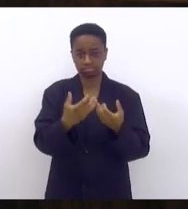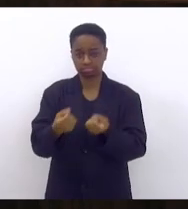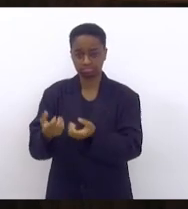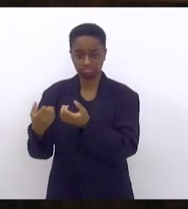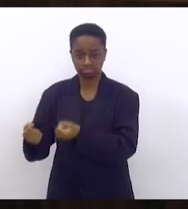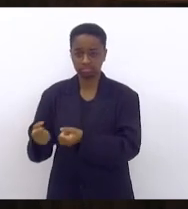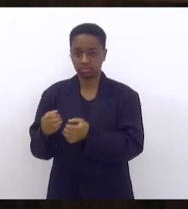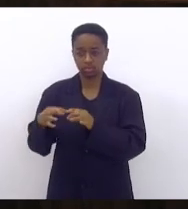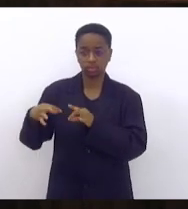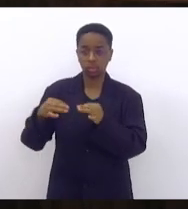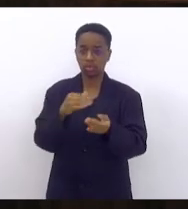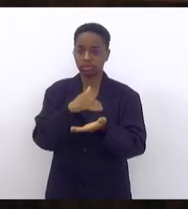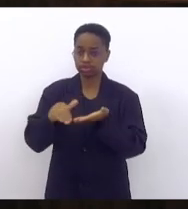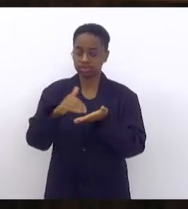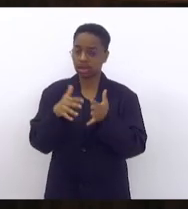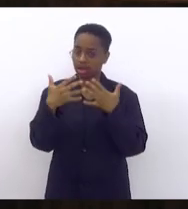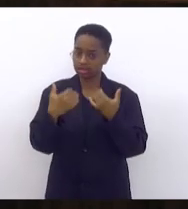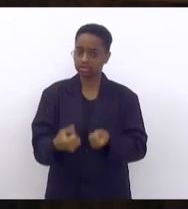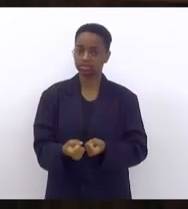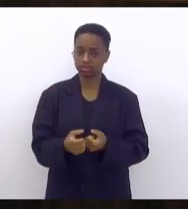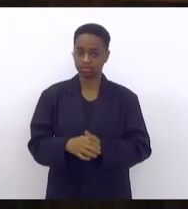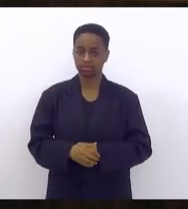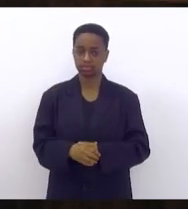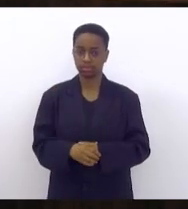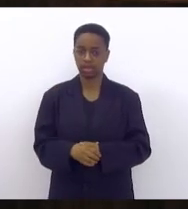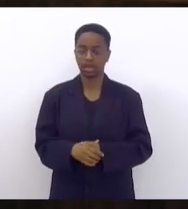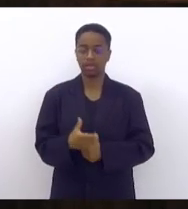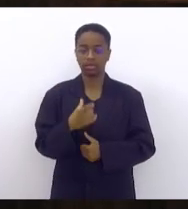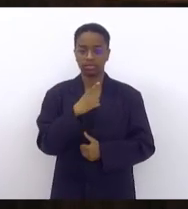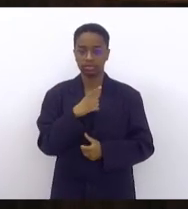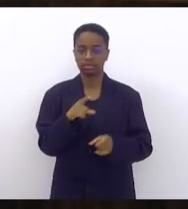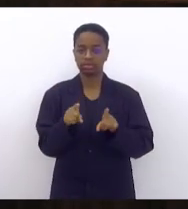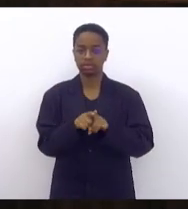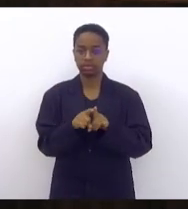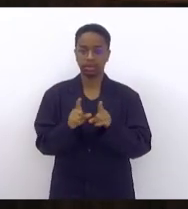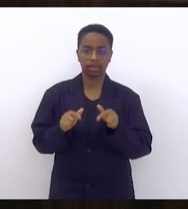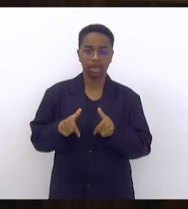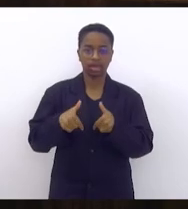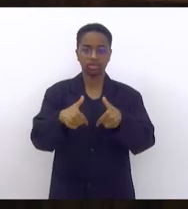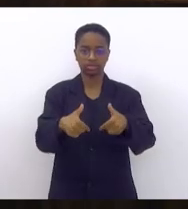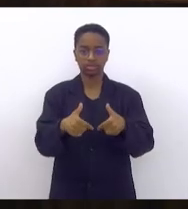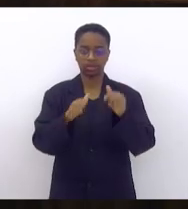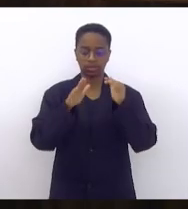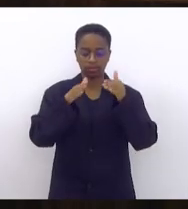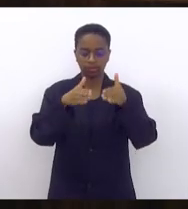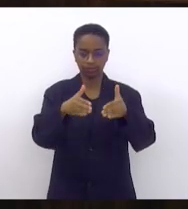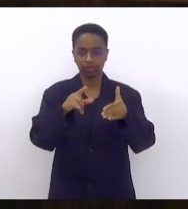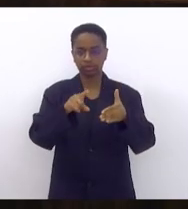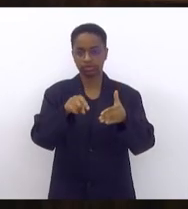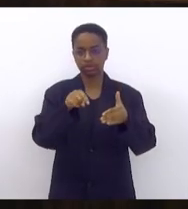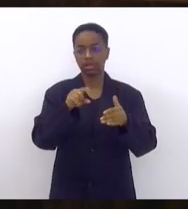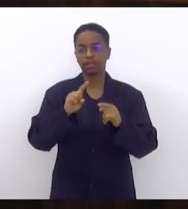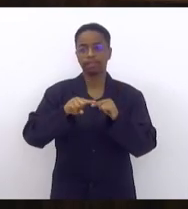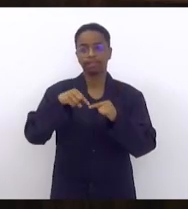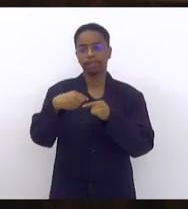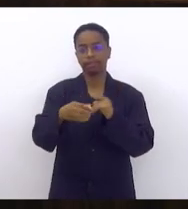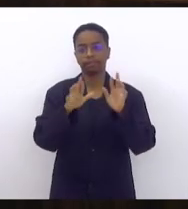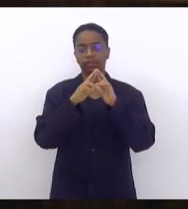Fundo Estadual, todo mundo estava imbuído, nós fizemos uma agenda exclusiva após a reunião com o